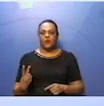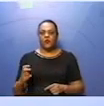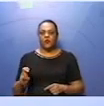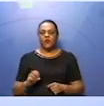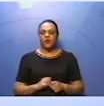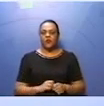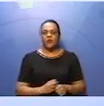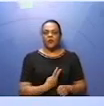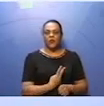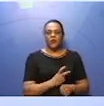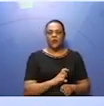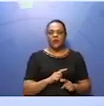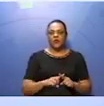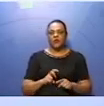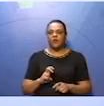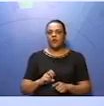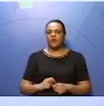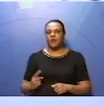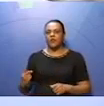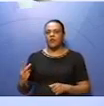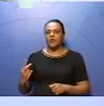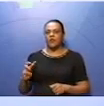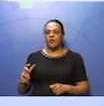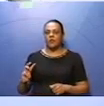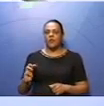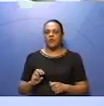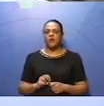E 25 vezes 5, 125.